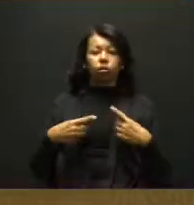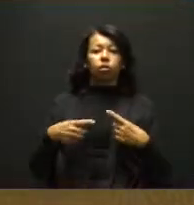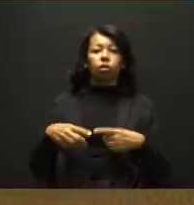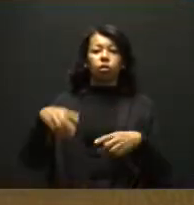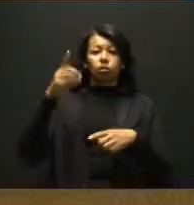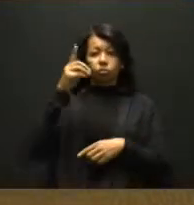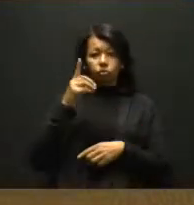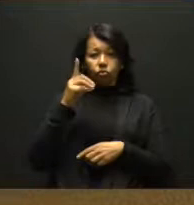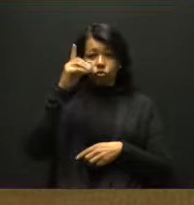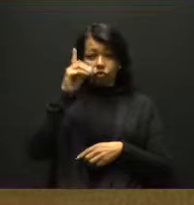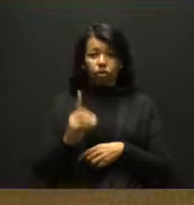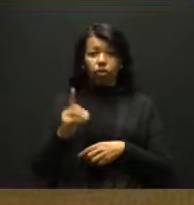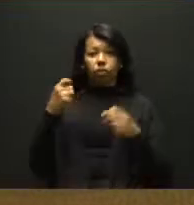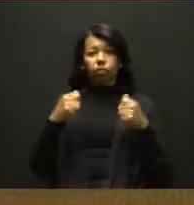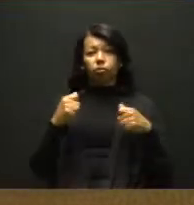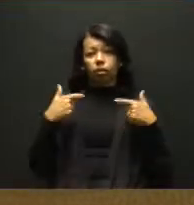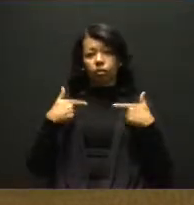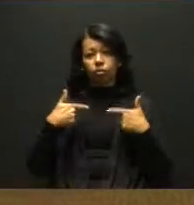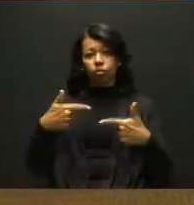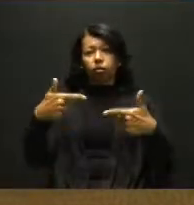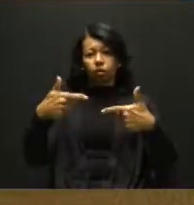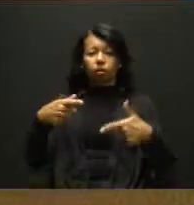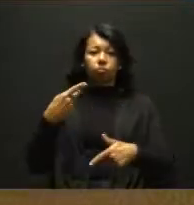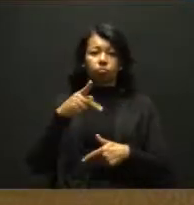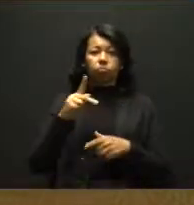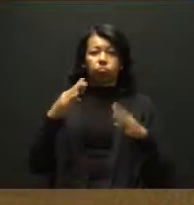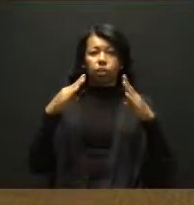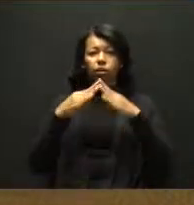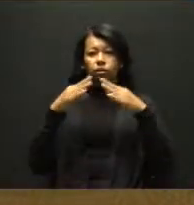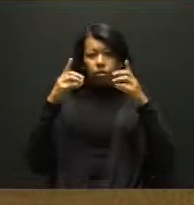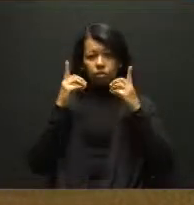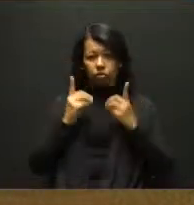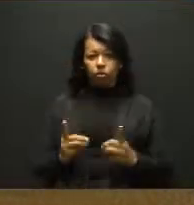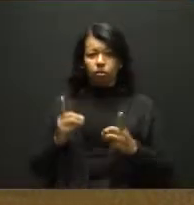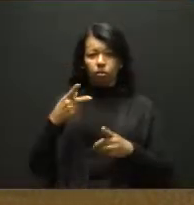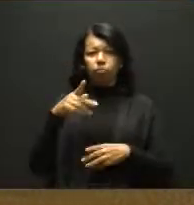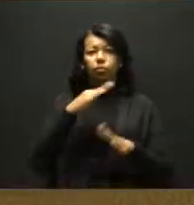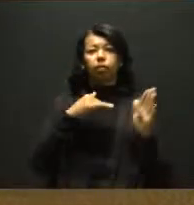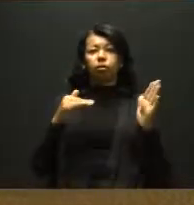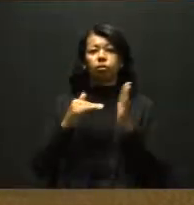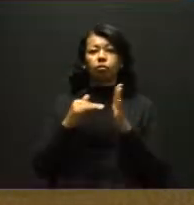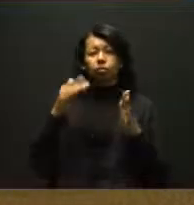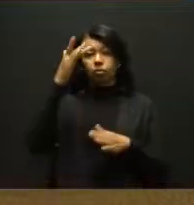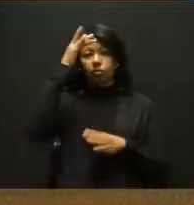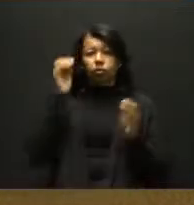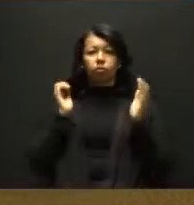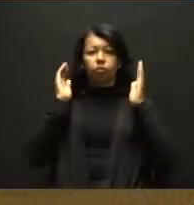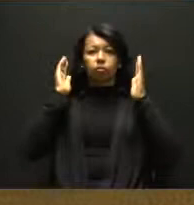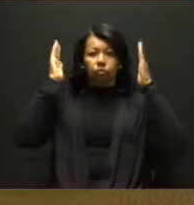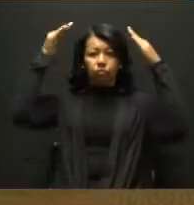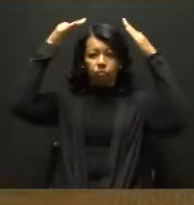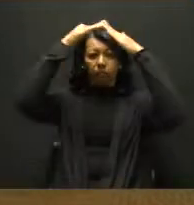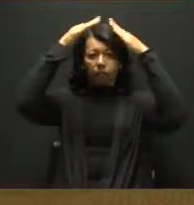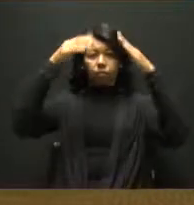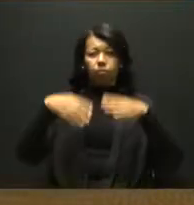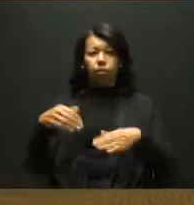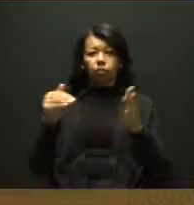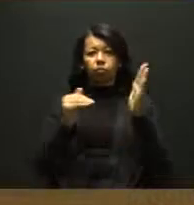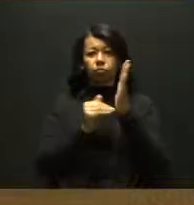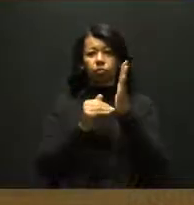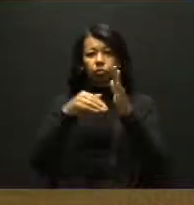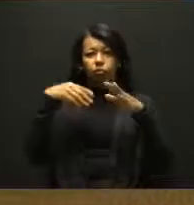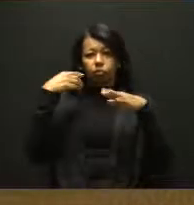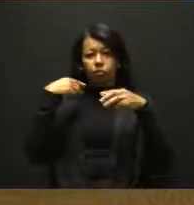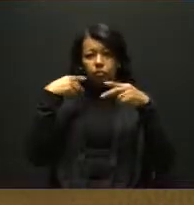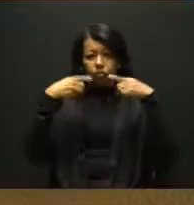direito que a gente tem que lutar aqui é por uma moradia digna para todos o papo era um dos seus últimos discursos